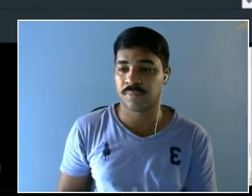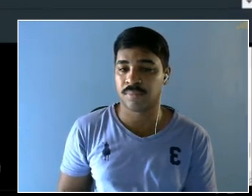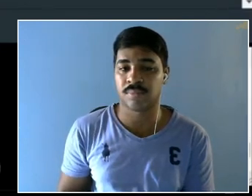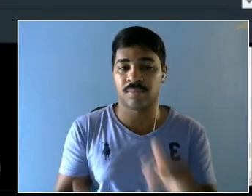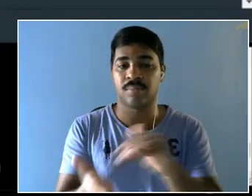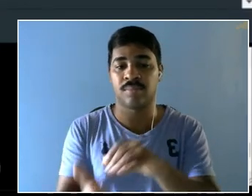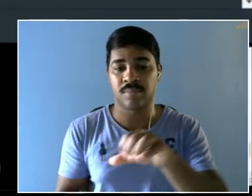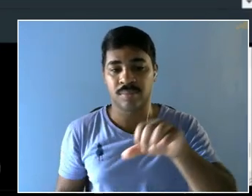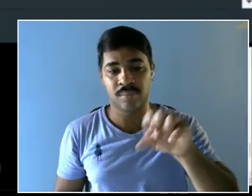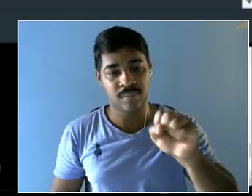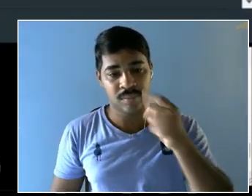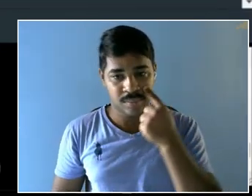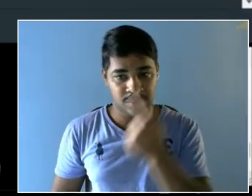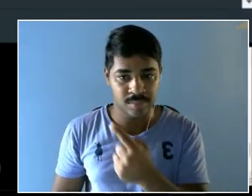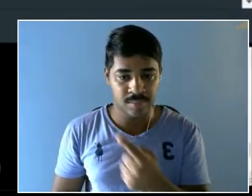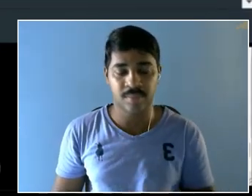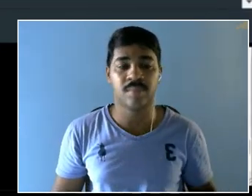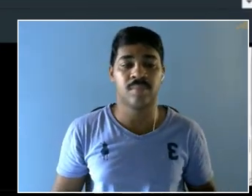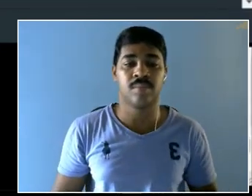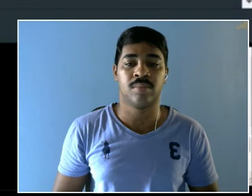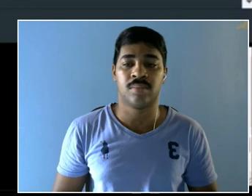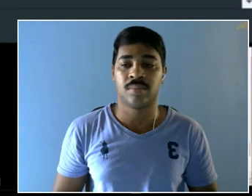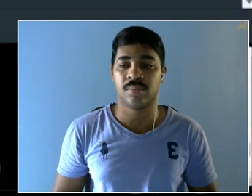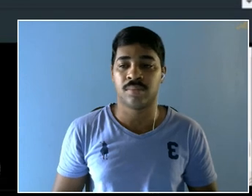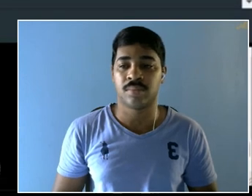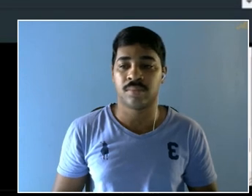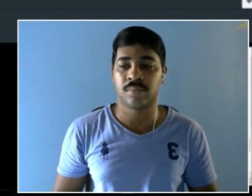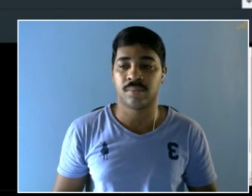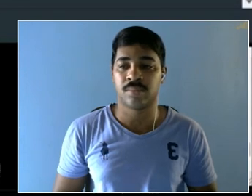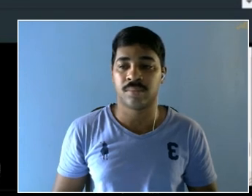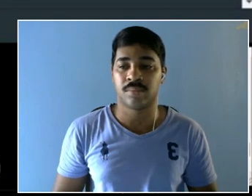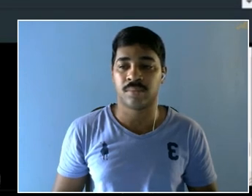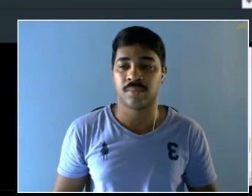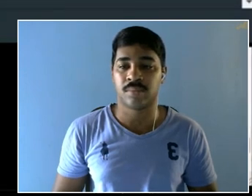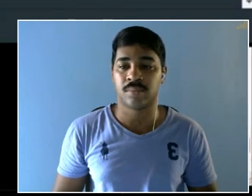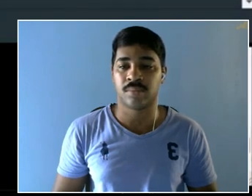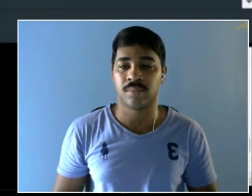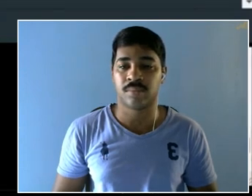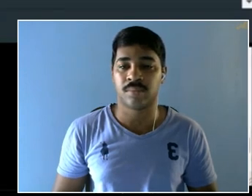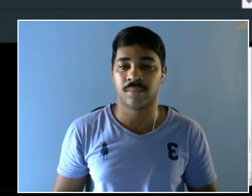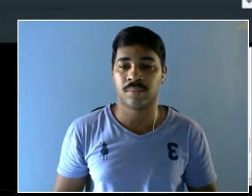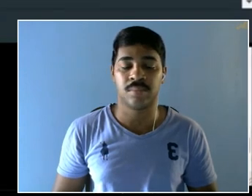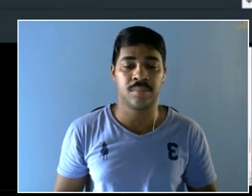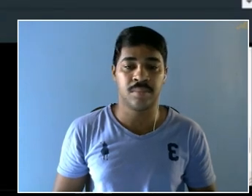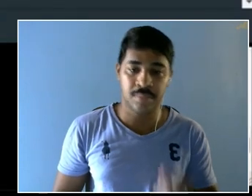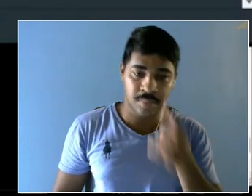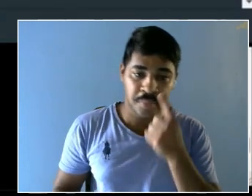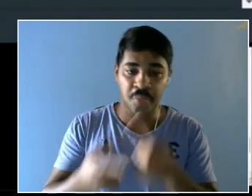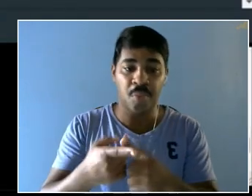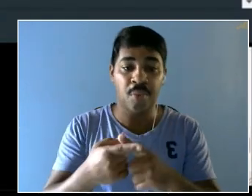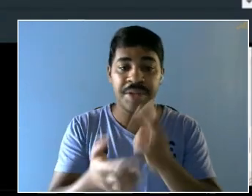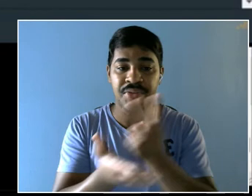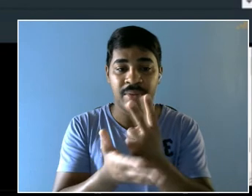até 98. Por que foi até 98? Bom, é só você pensar um pouquinho. Ó,